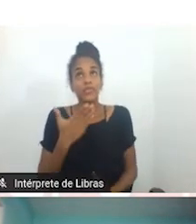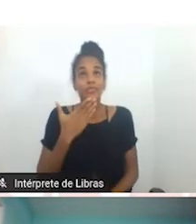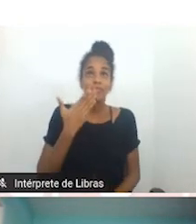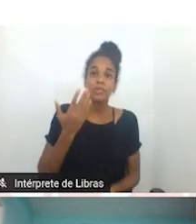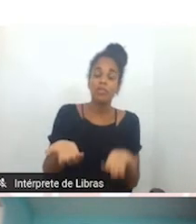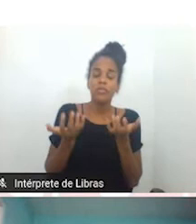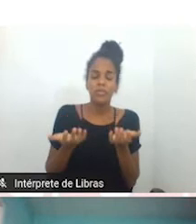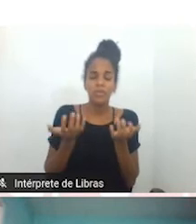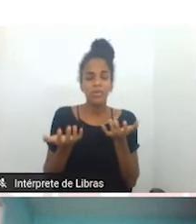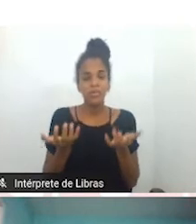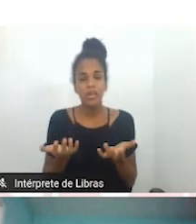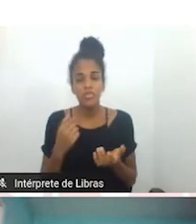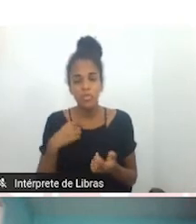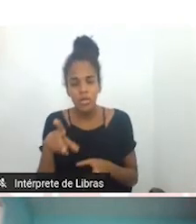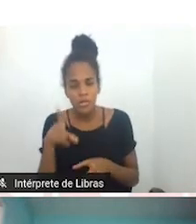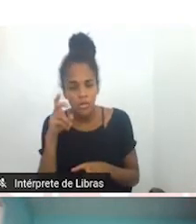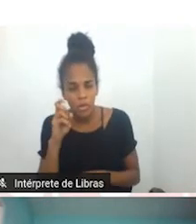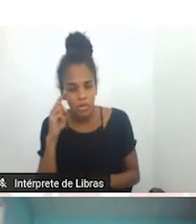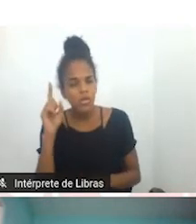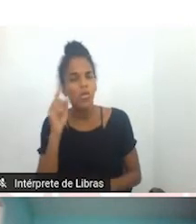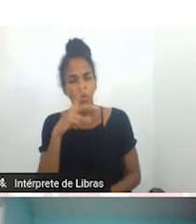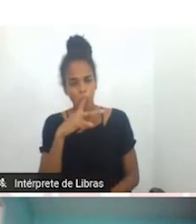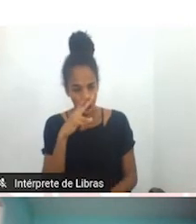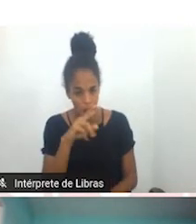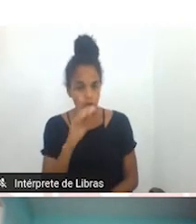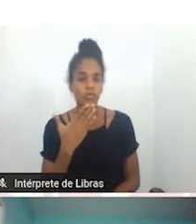eu considero internados? Bem,